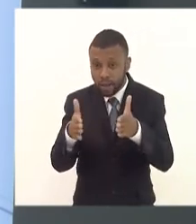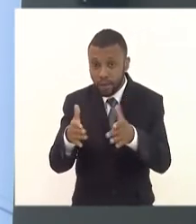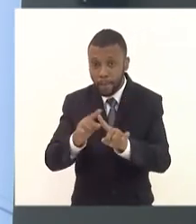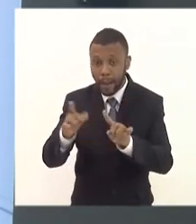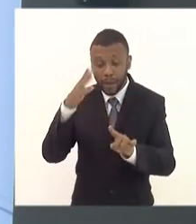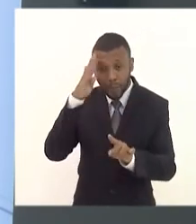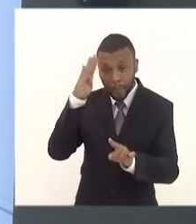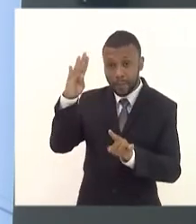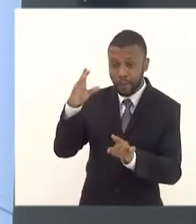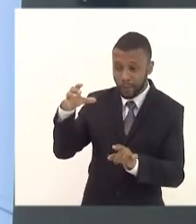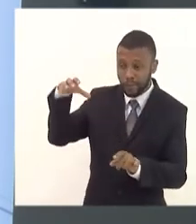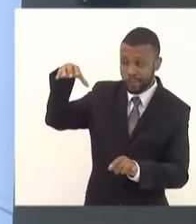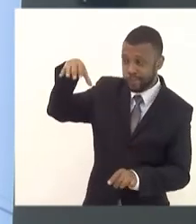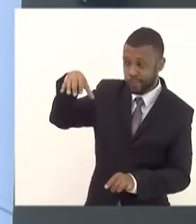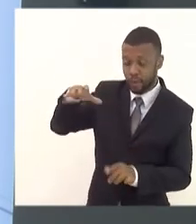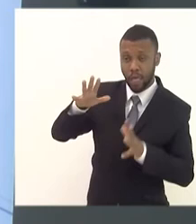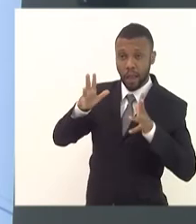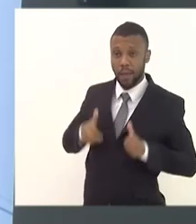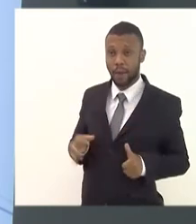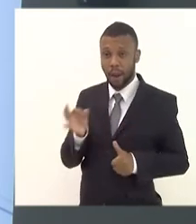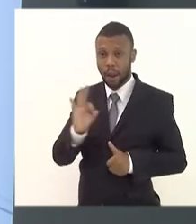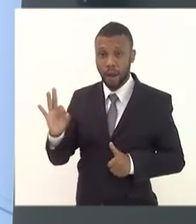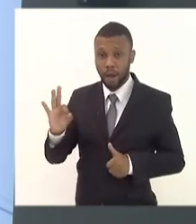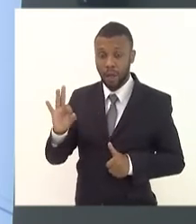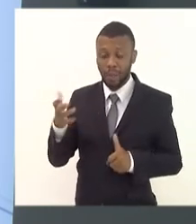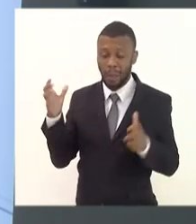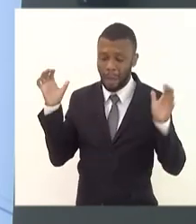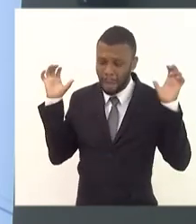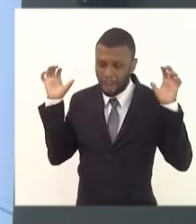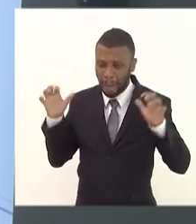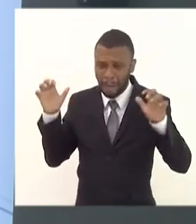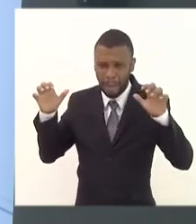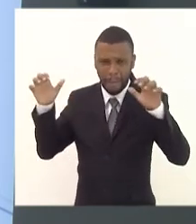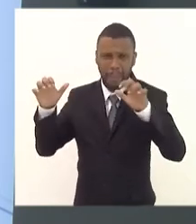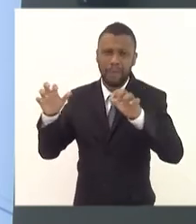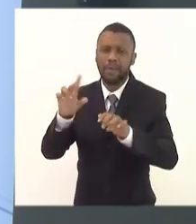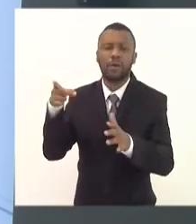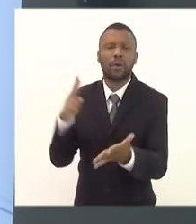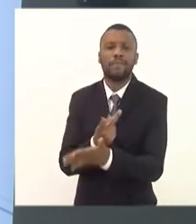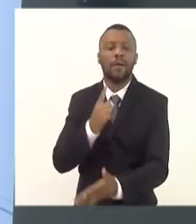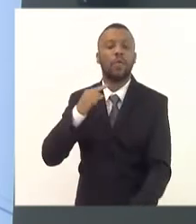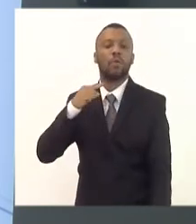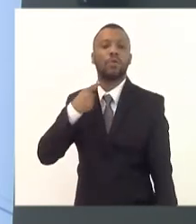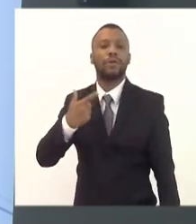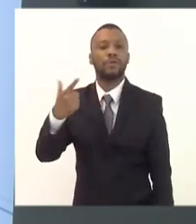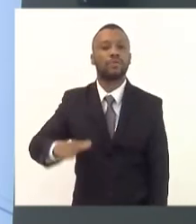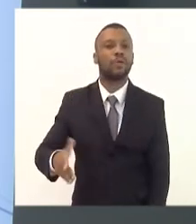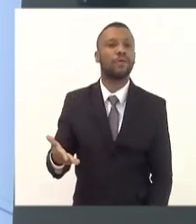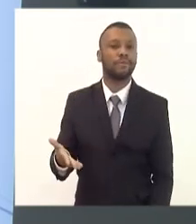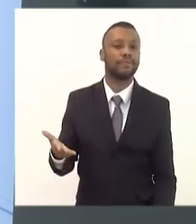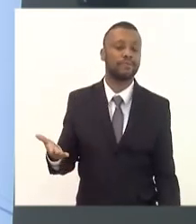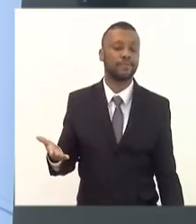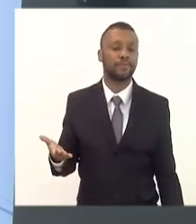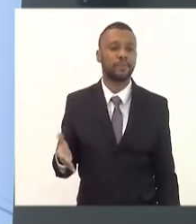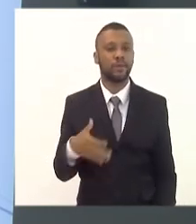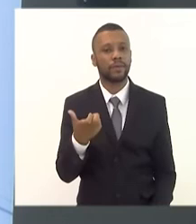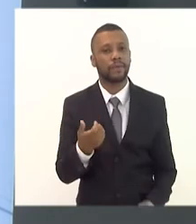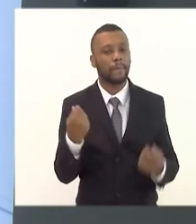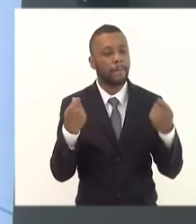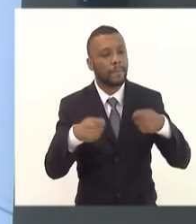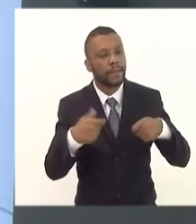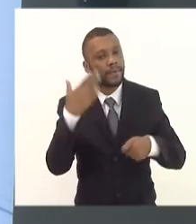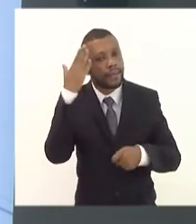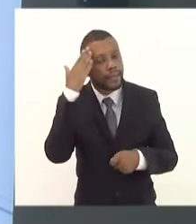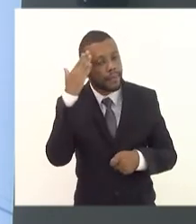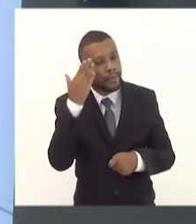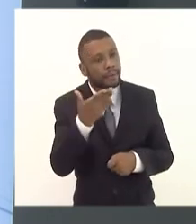no primeiro temporal isso aqui vai sujar tudo. Uhum. Então, eu queria saber da senhora